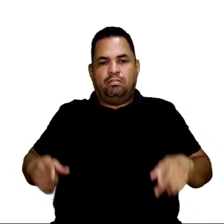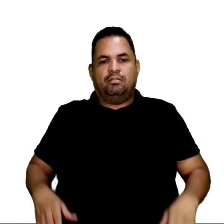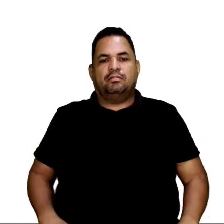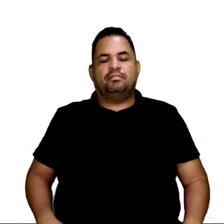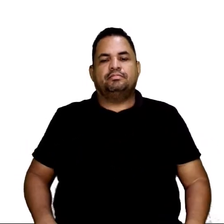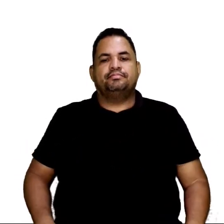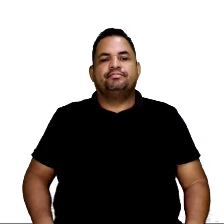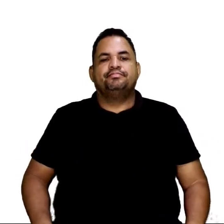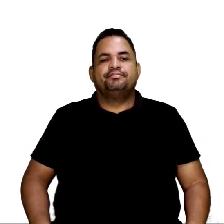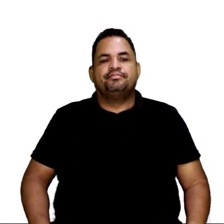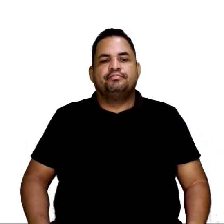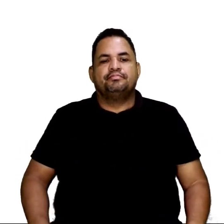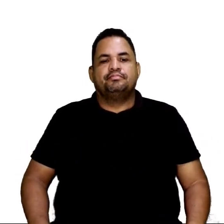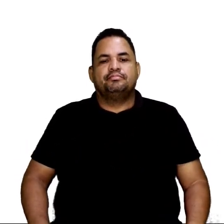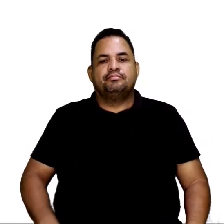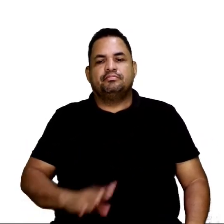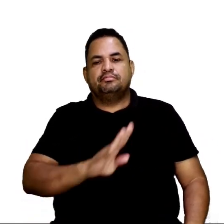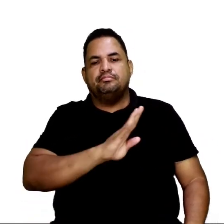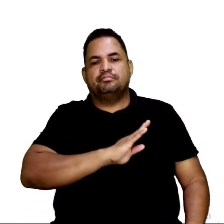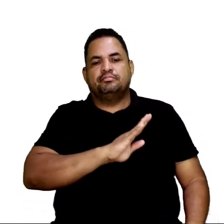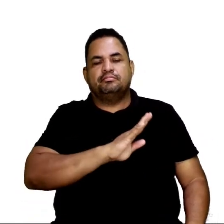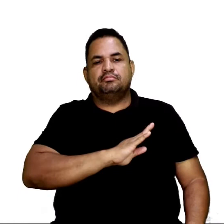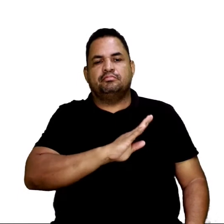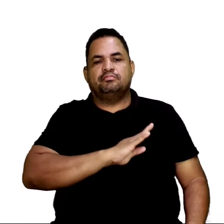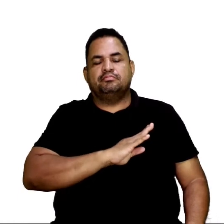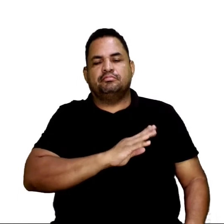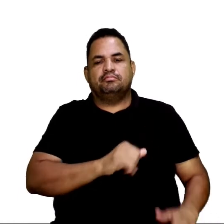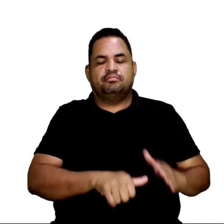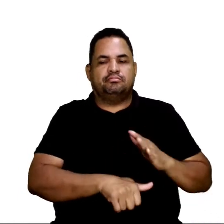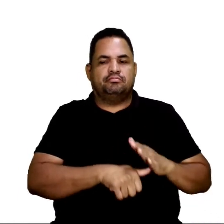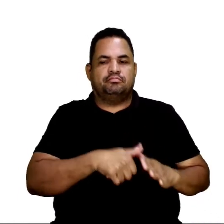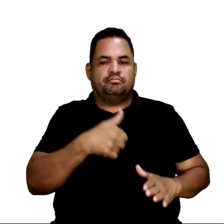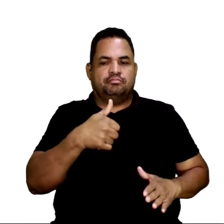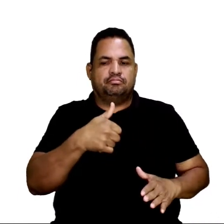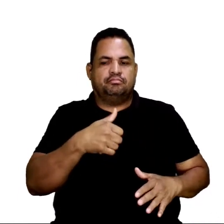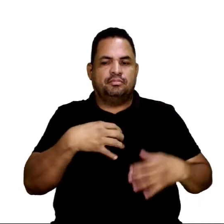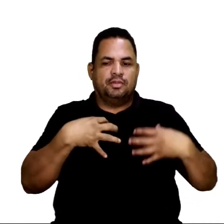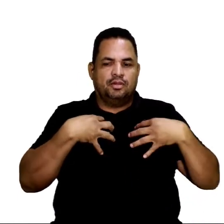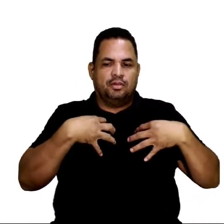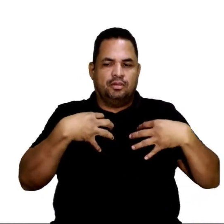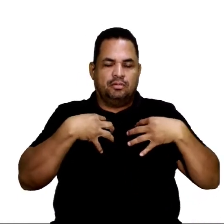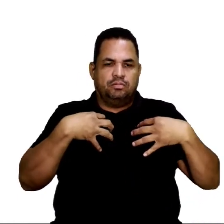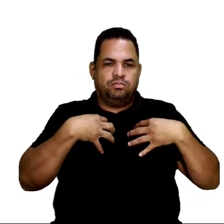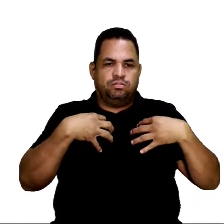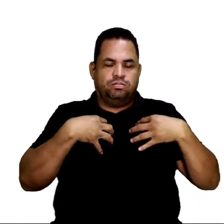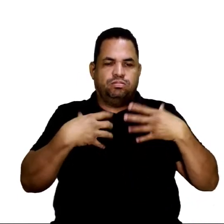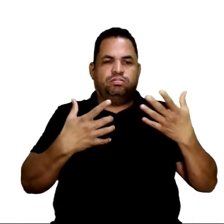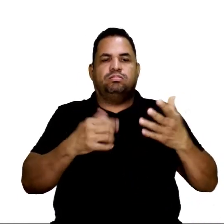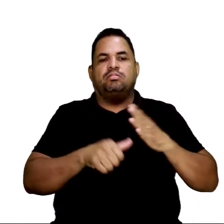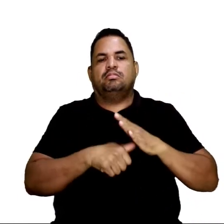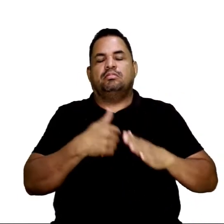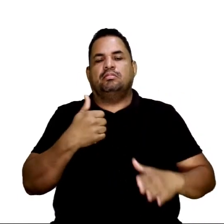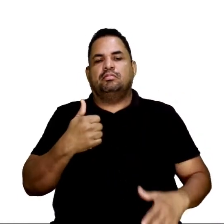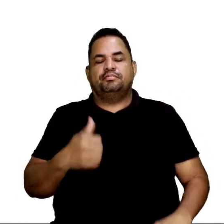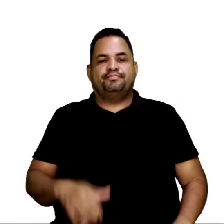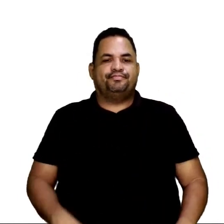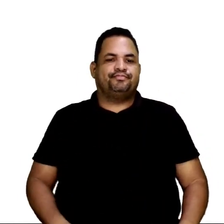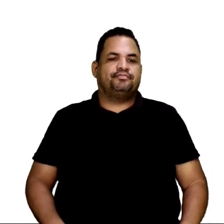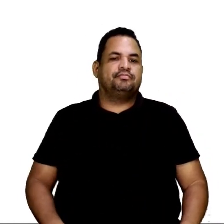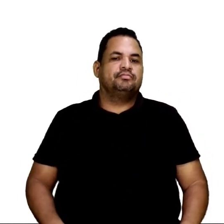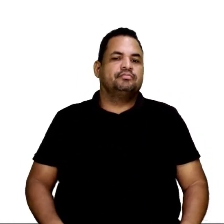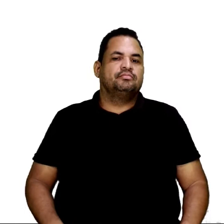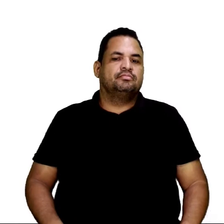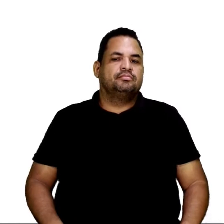tem o coração, que originou primeiro, aí você tem os pulmõezinhos primitivos, né? E aí você tem